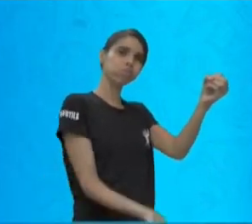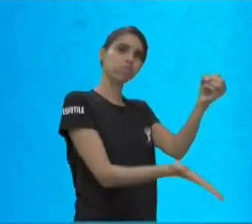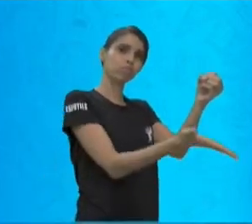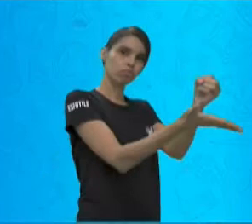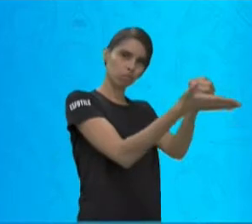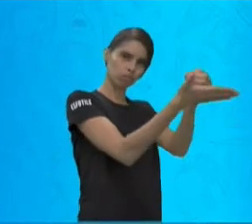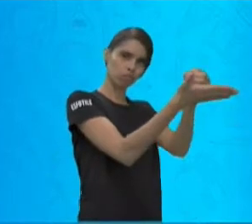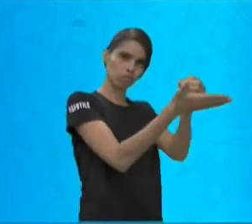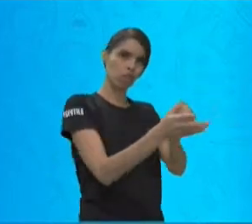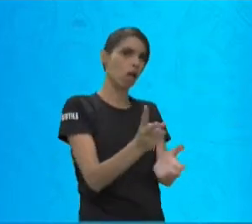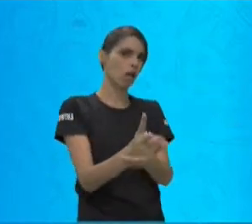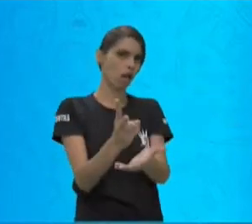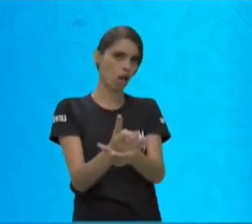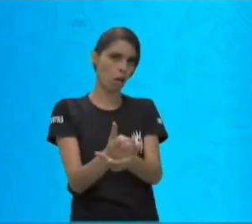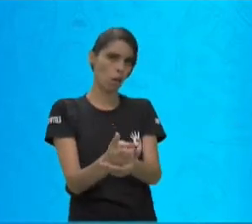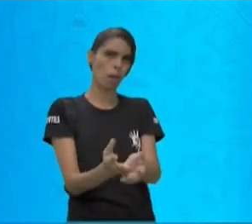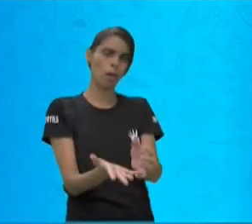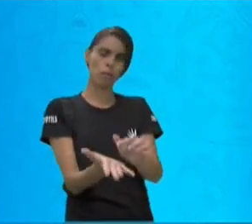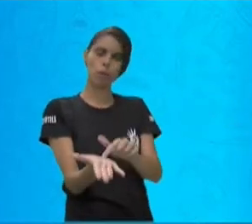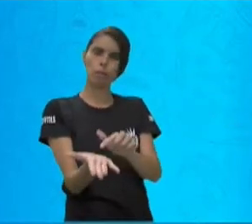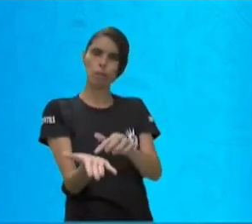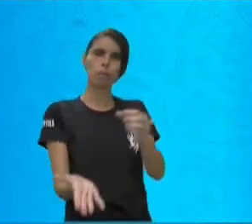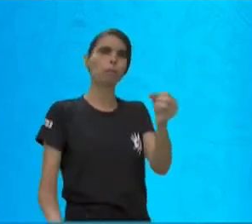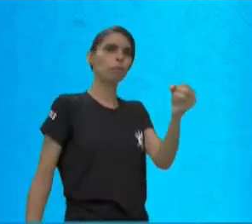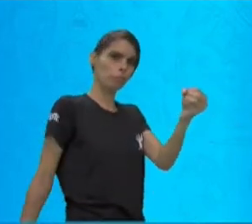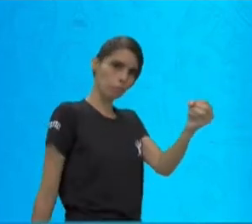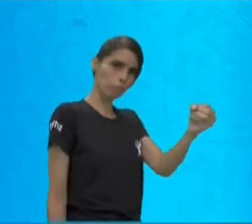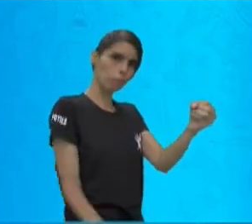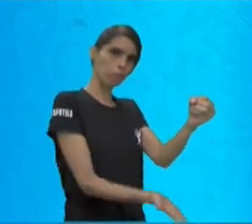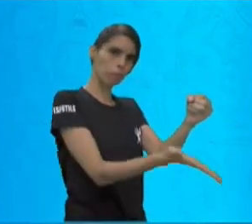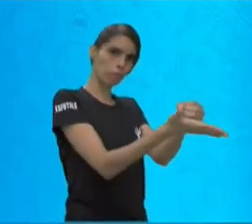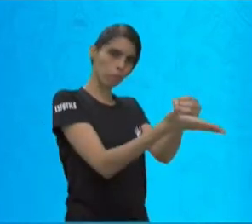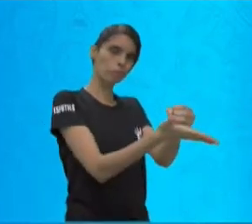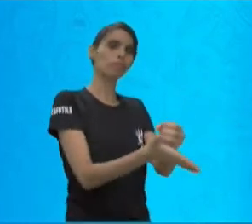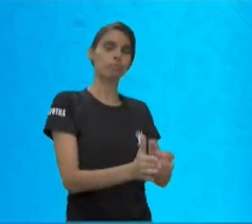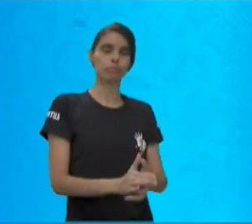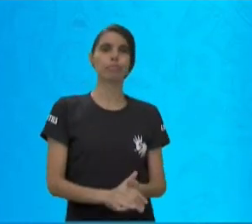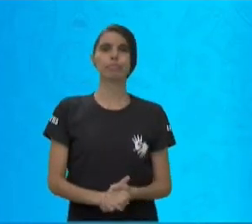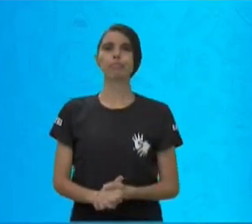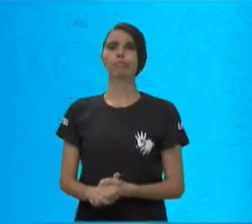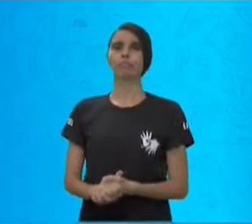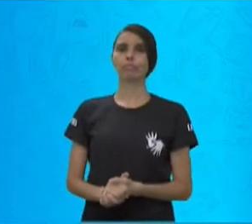e sempre com a palma da mão batendo na parte de baixo da peteca